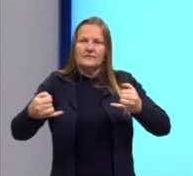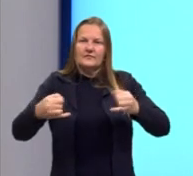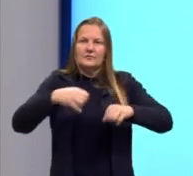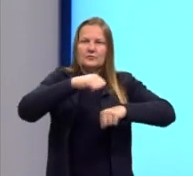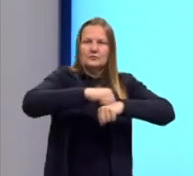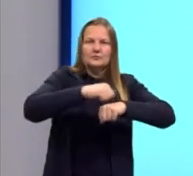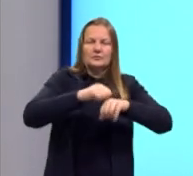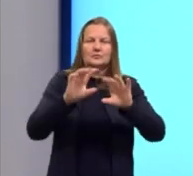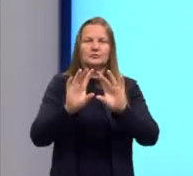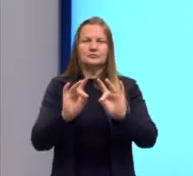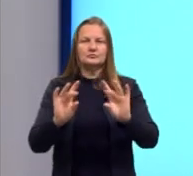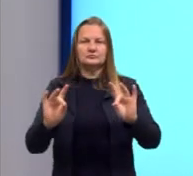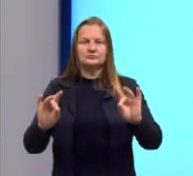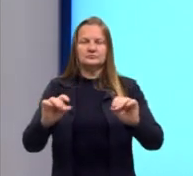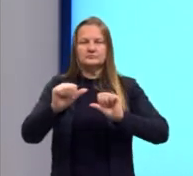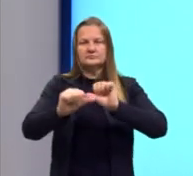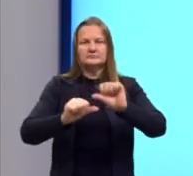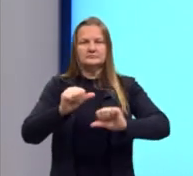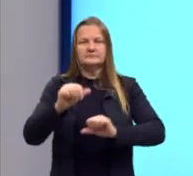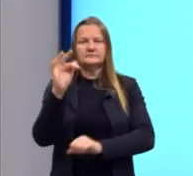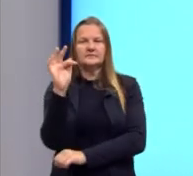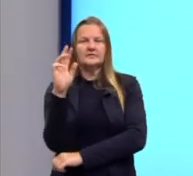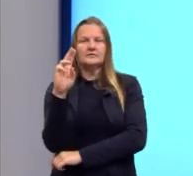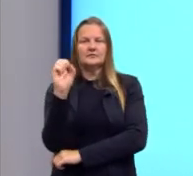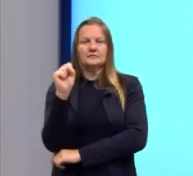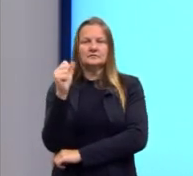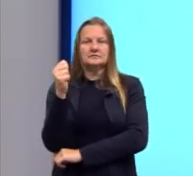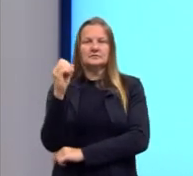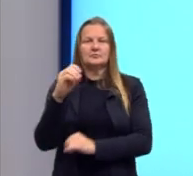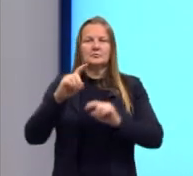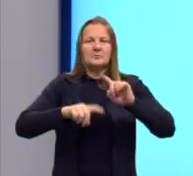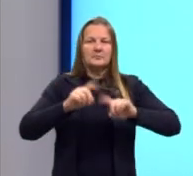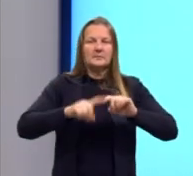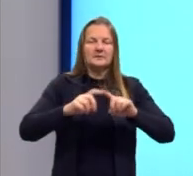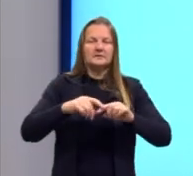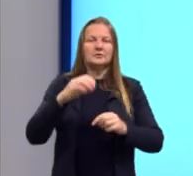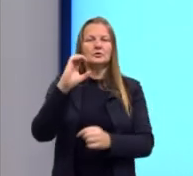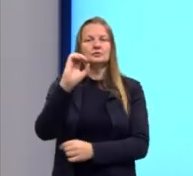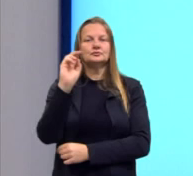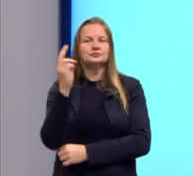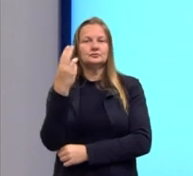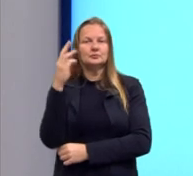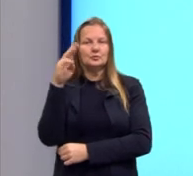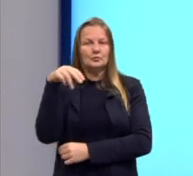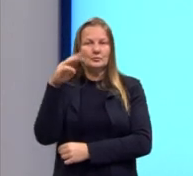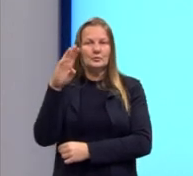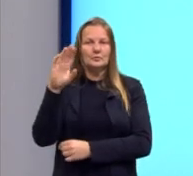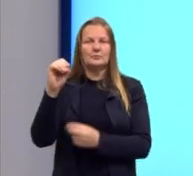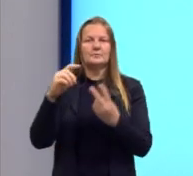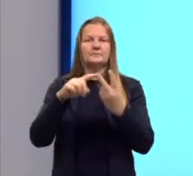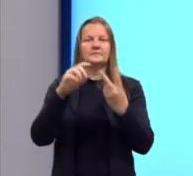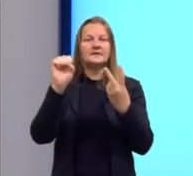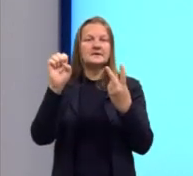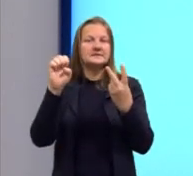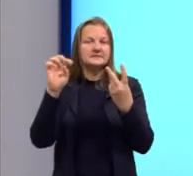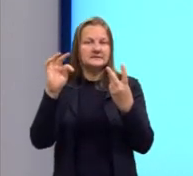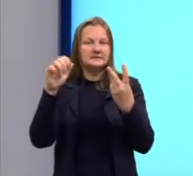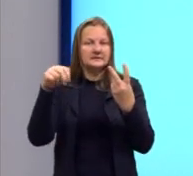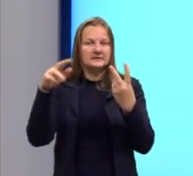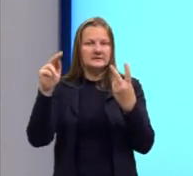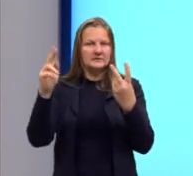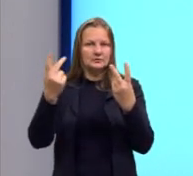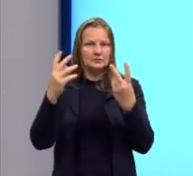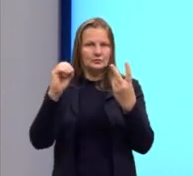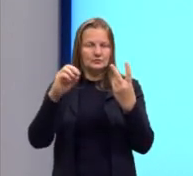do sólido para o líquido tá daqueles materiais né chumbo ou estranho que quando percorrido por uma corrente elétrica